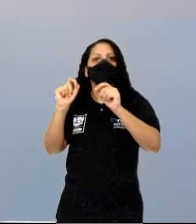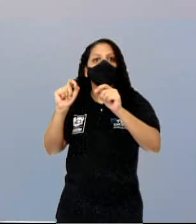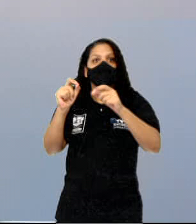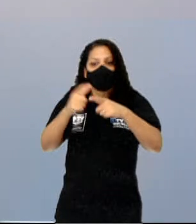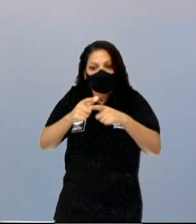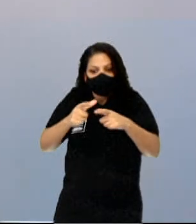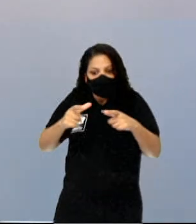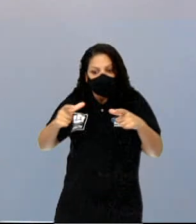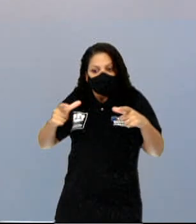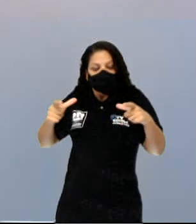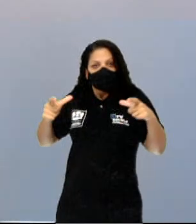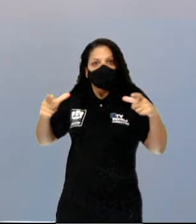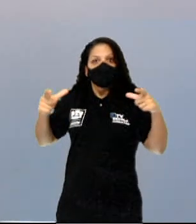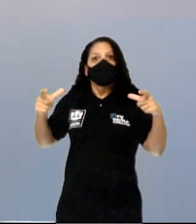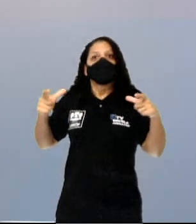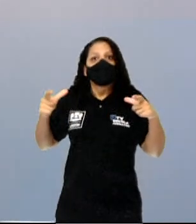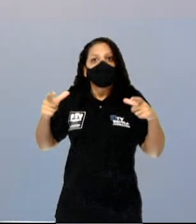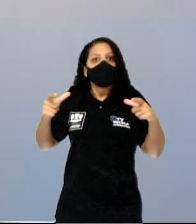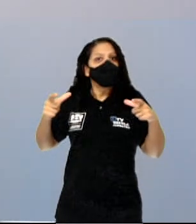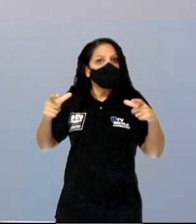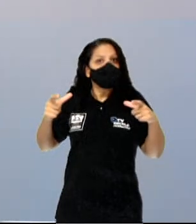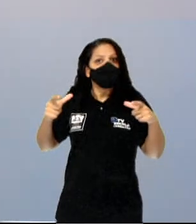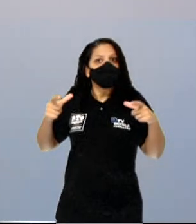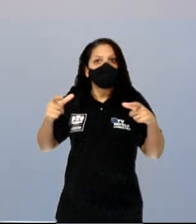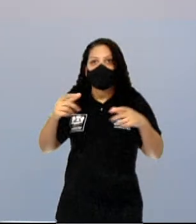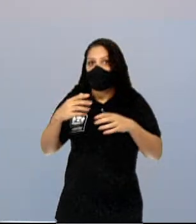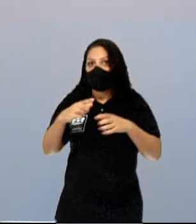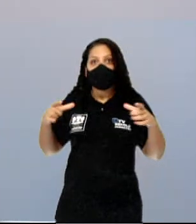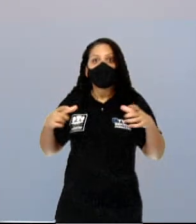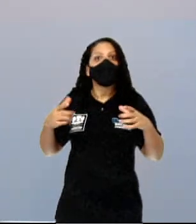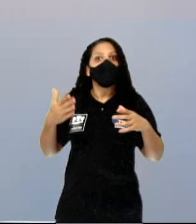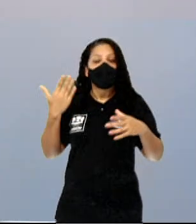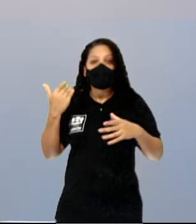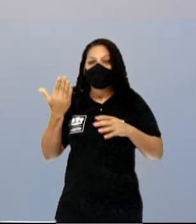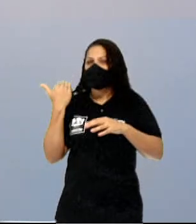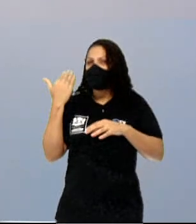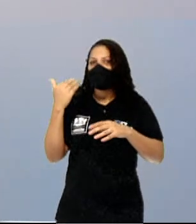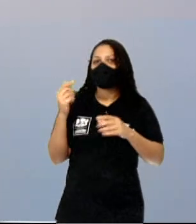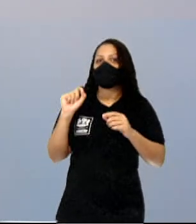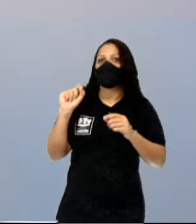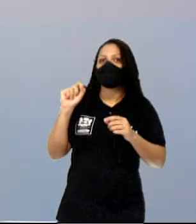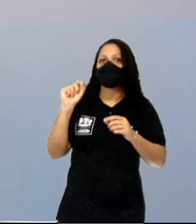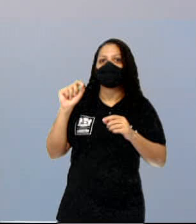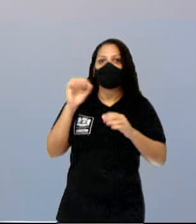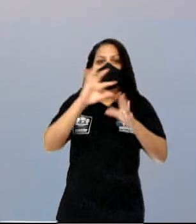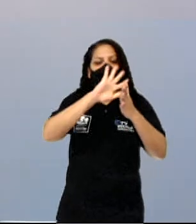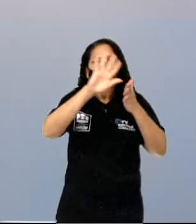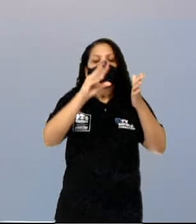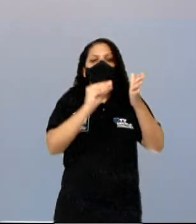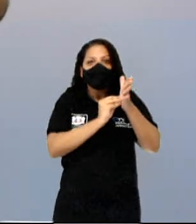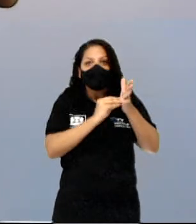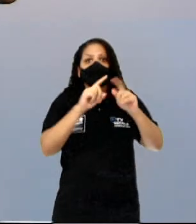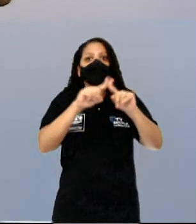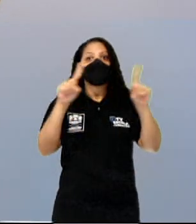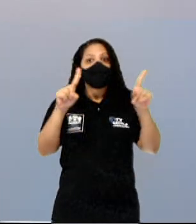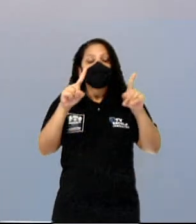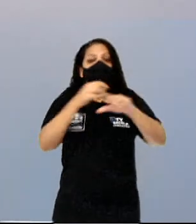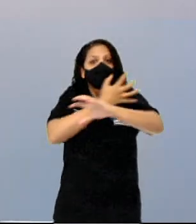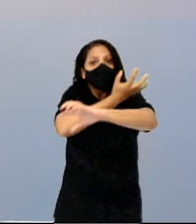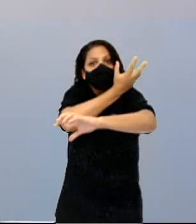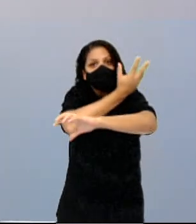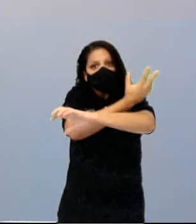gente, o Cerrado só ficava ali atrás da região amazônica. E perceba que o Cerrado ele aparece ali naquela região